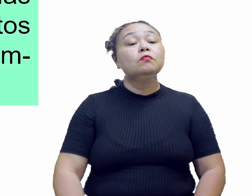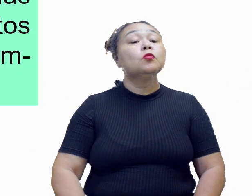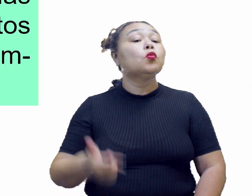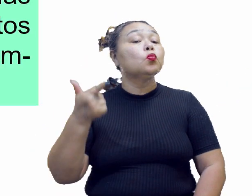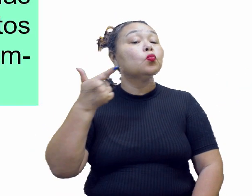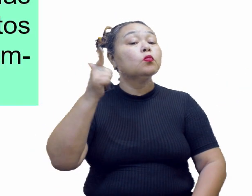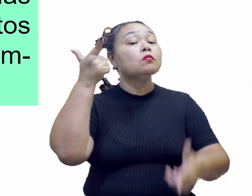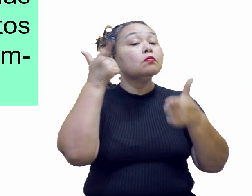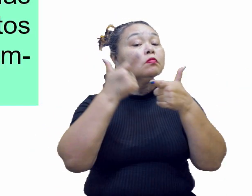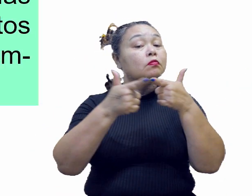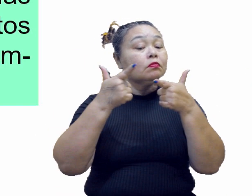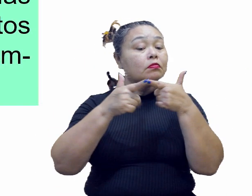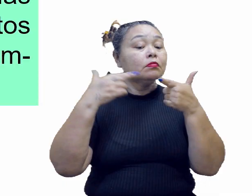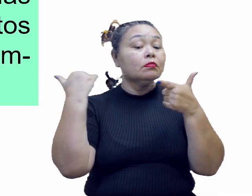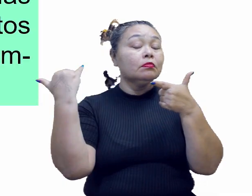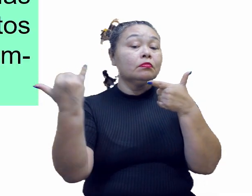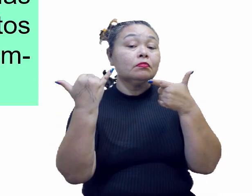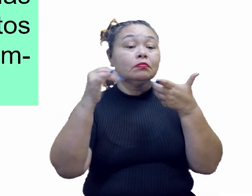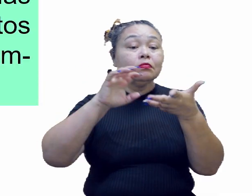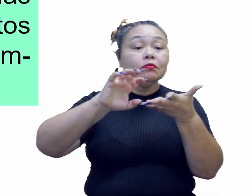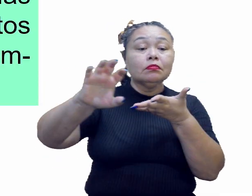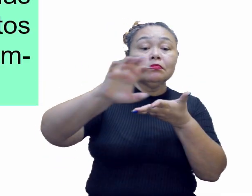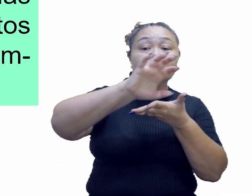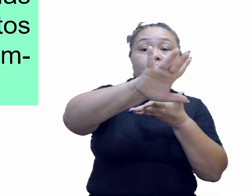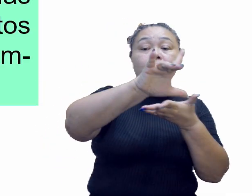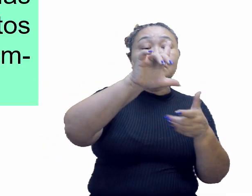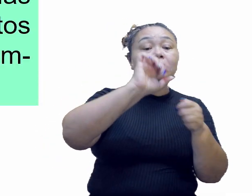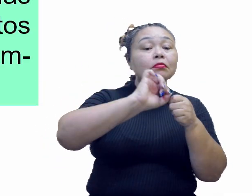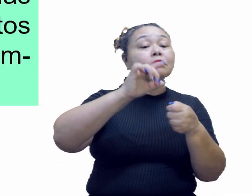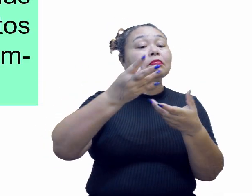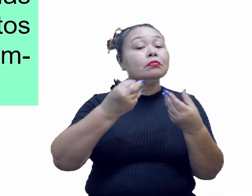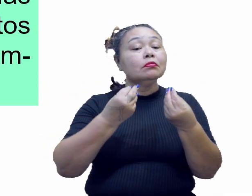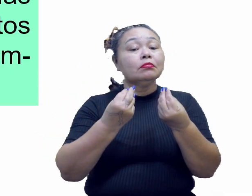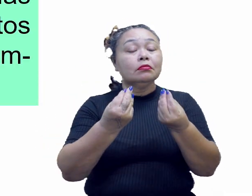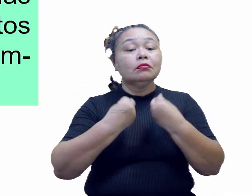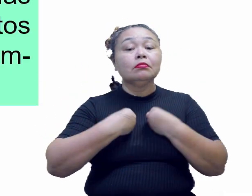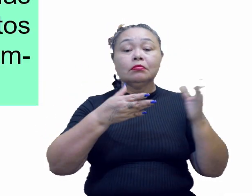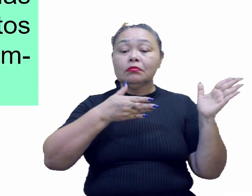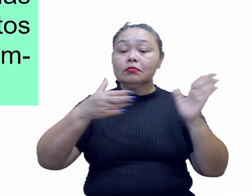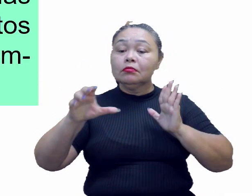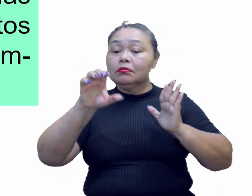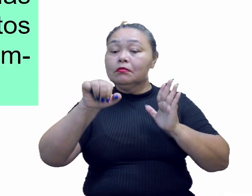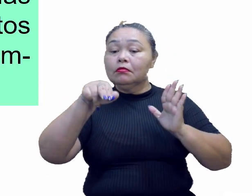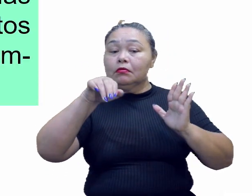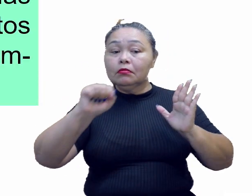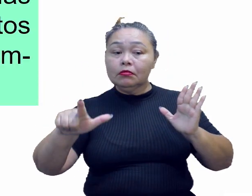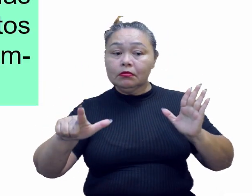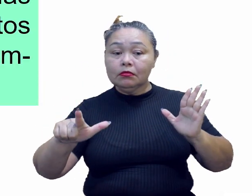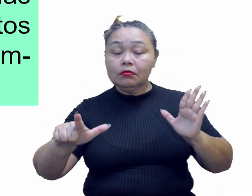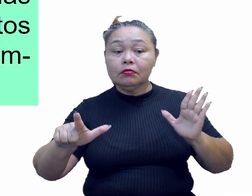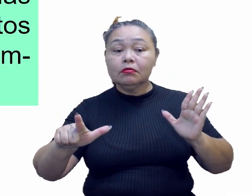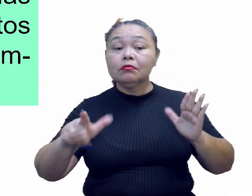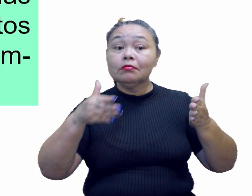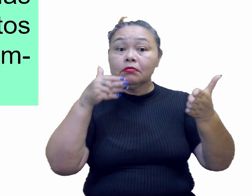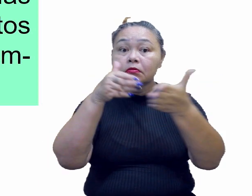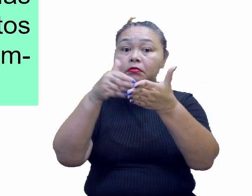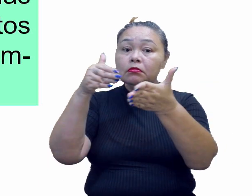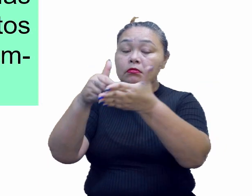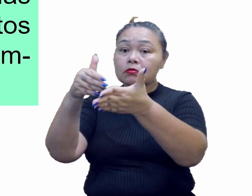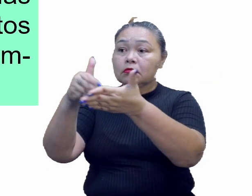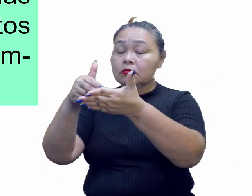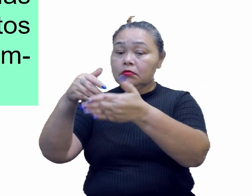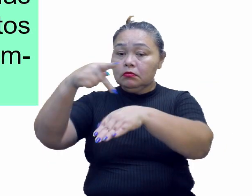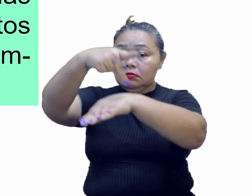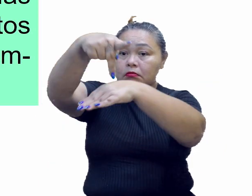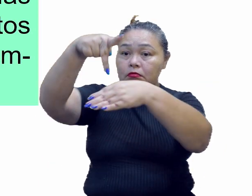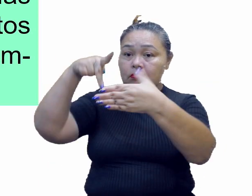Outro problema importante era a divisão territorial herdada do período colonial. Muitas